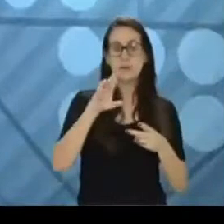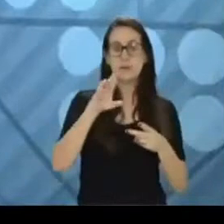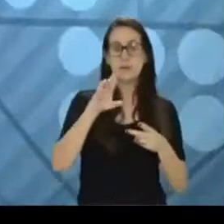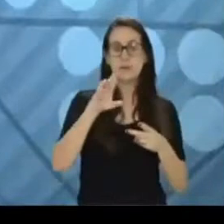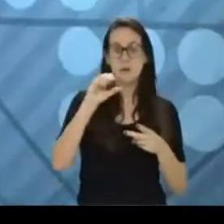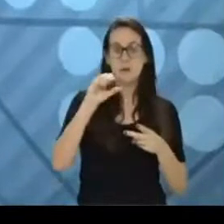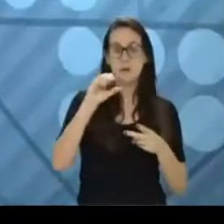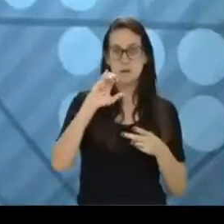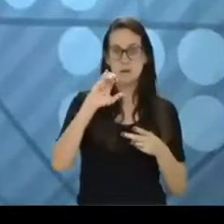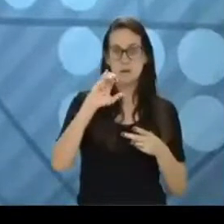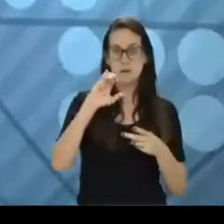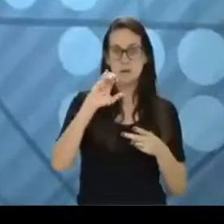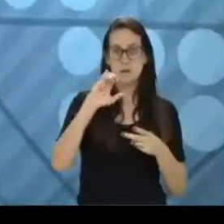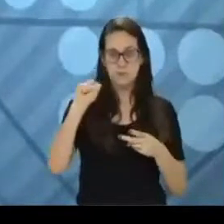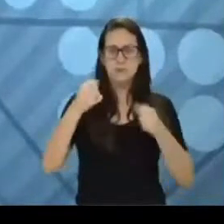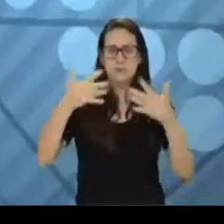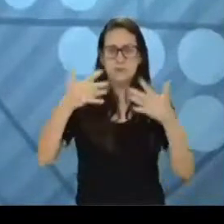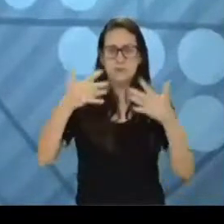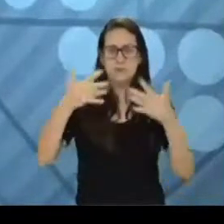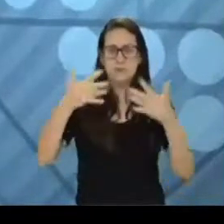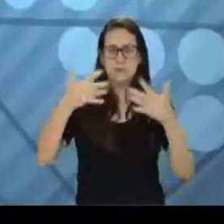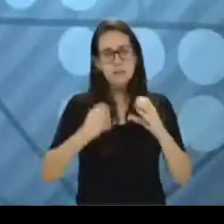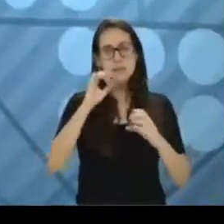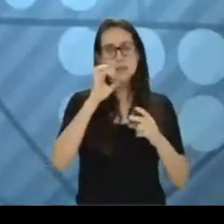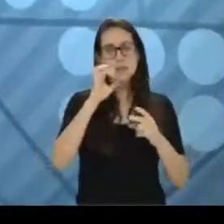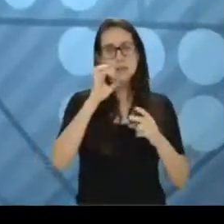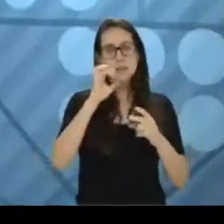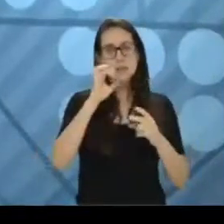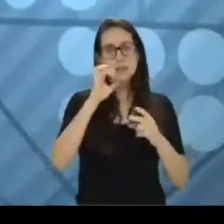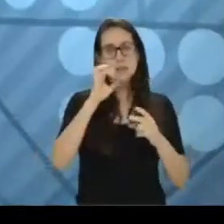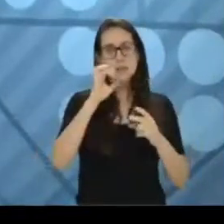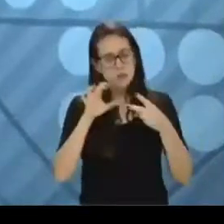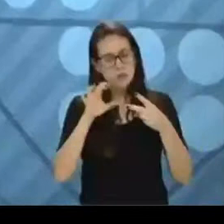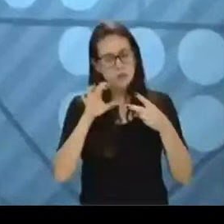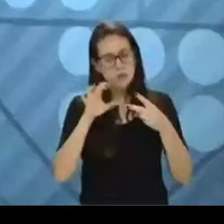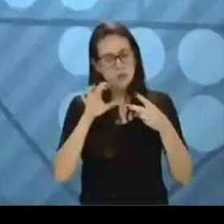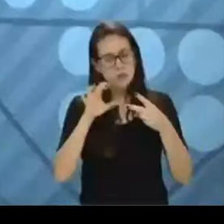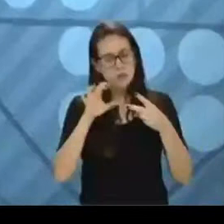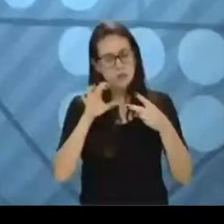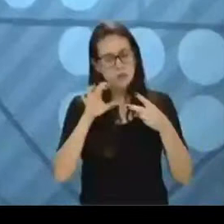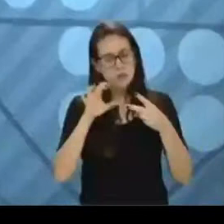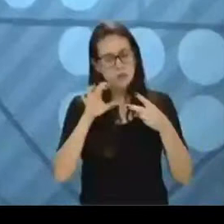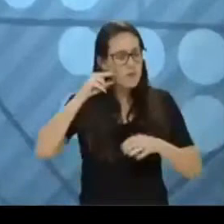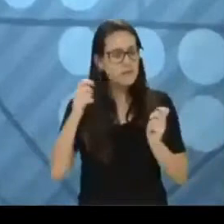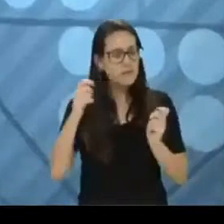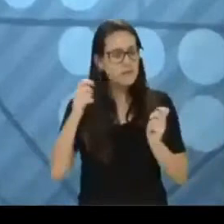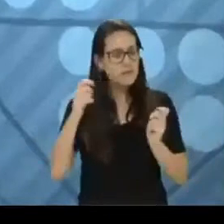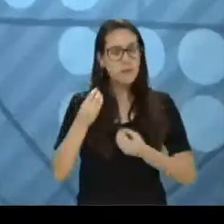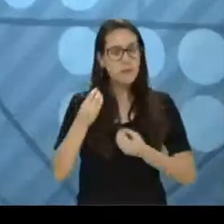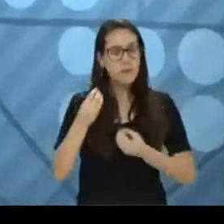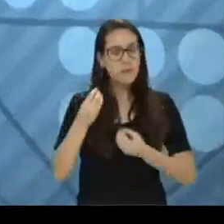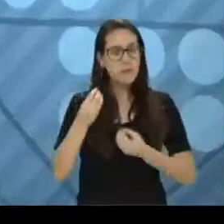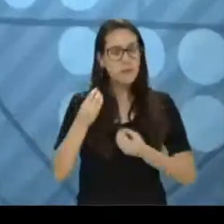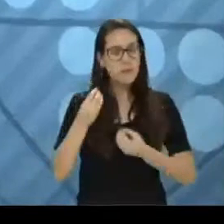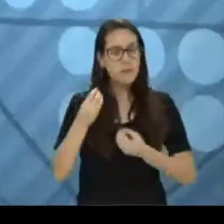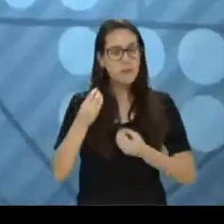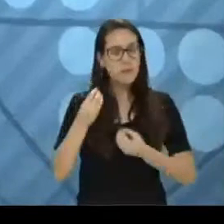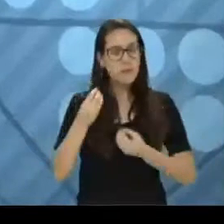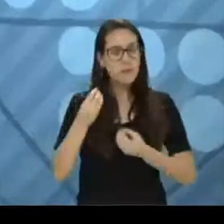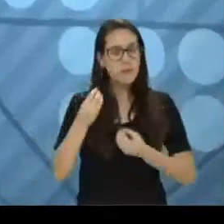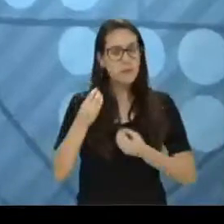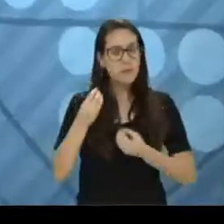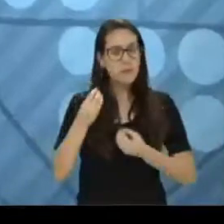sobre quais são os constituintes dessas células e que nos permitem ser visualizadas na microscopia óptica. Então, na nossa aula